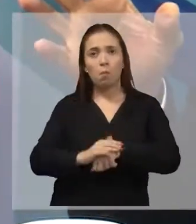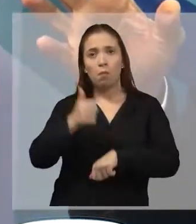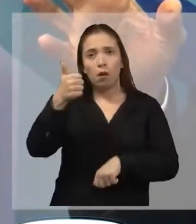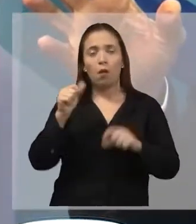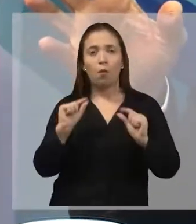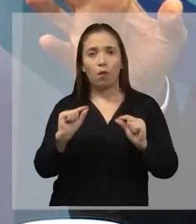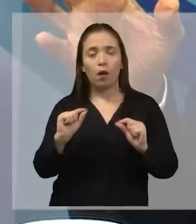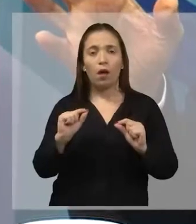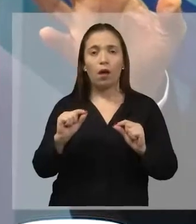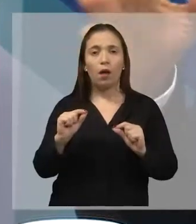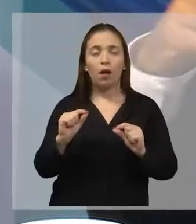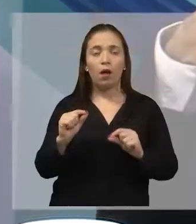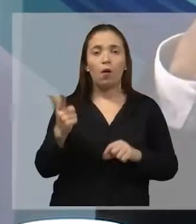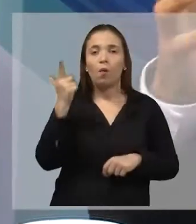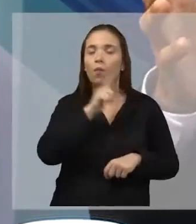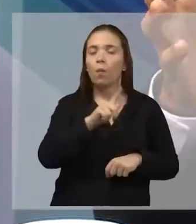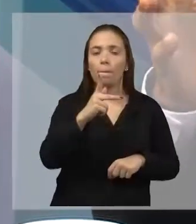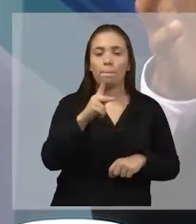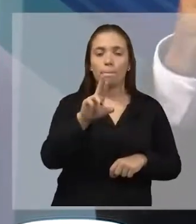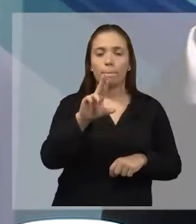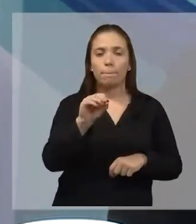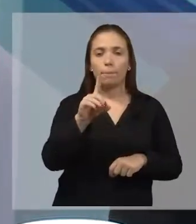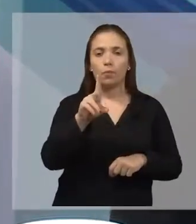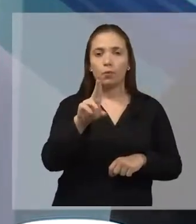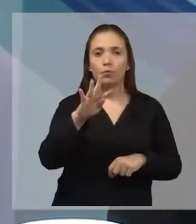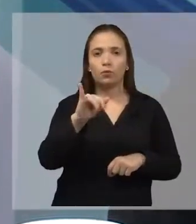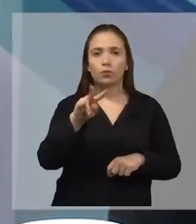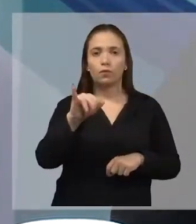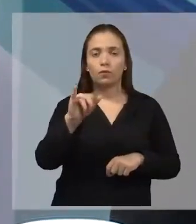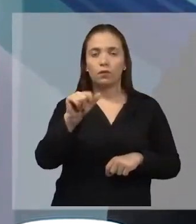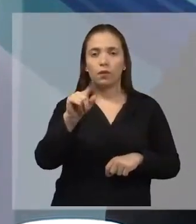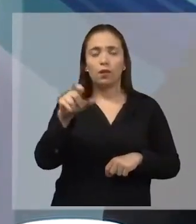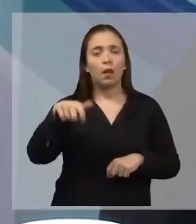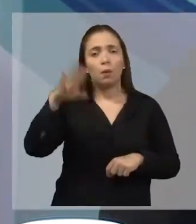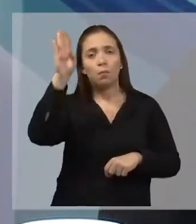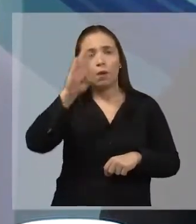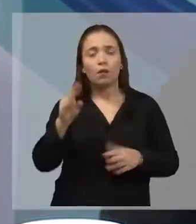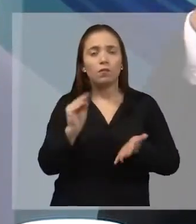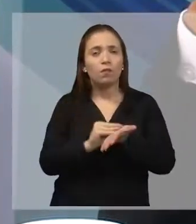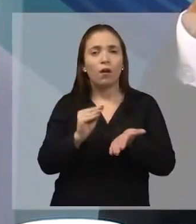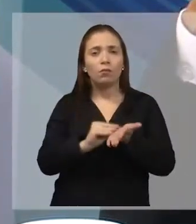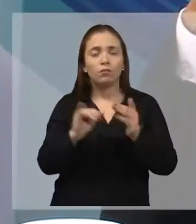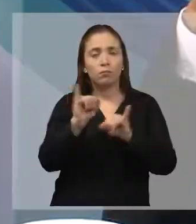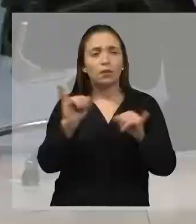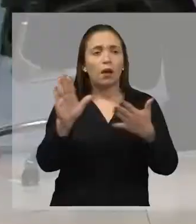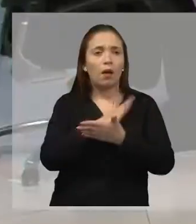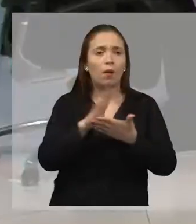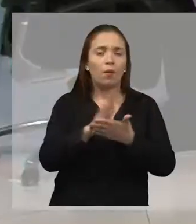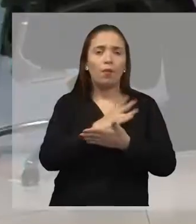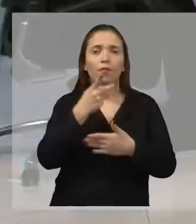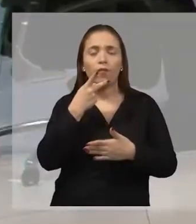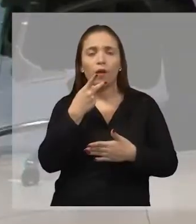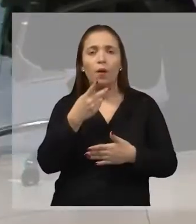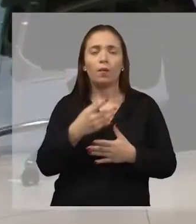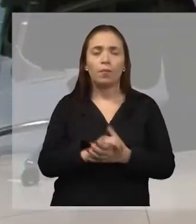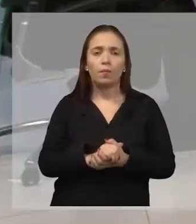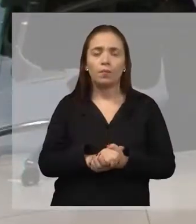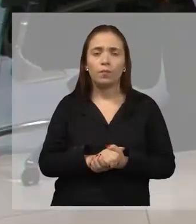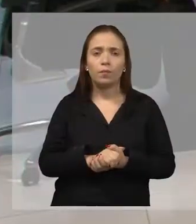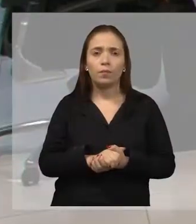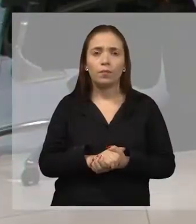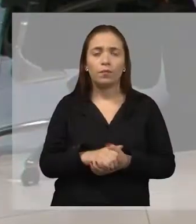está sendo colocado. Quer dizer, quando o problema vier lá na frente, que a gente não tirou o recurso para pagar os que estão aposentados já agora, e que vão, sei lá, falecer e a óbito daqui